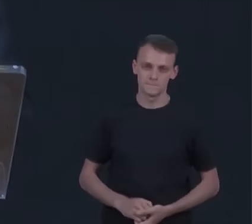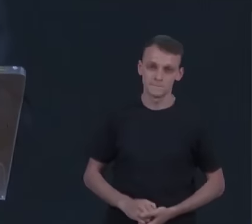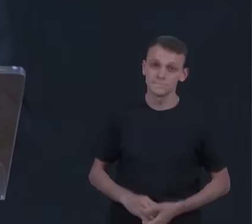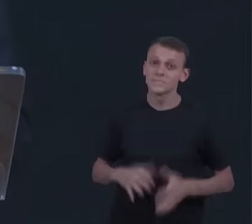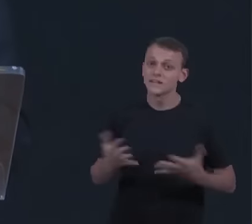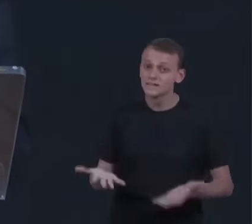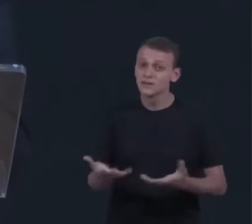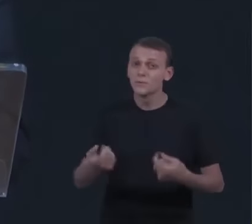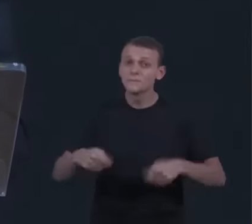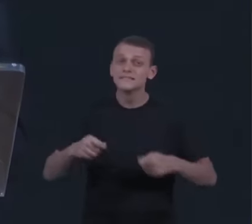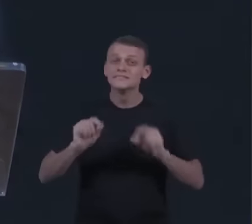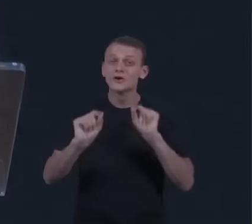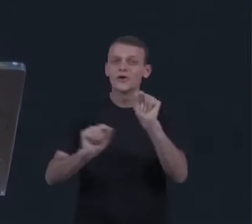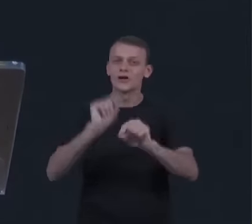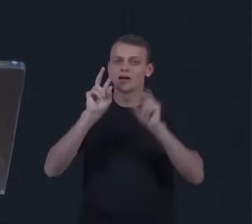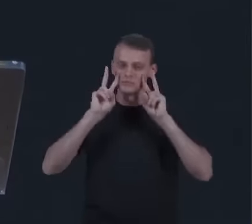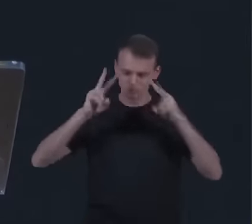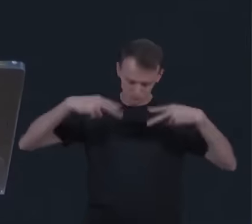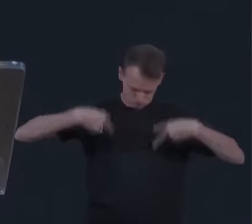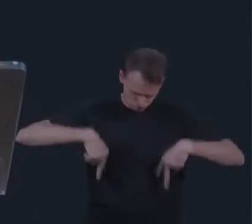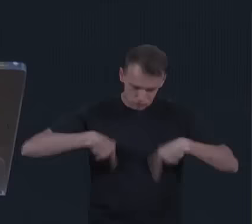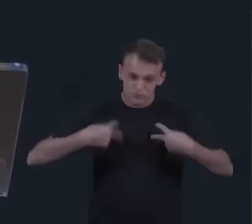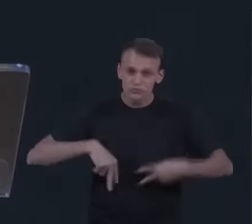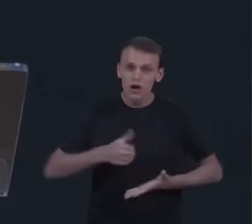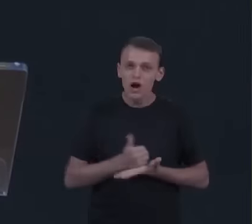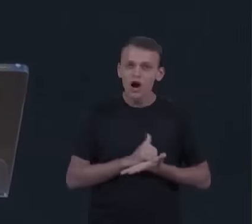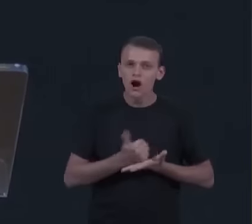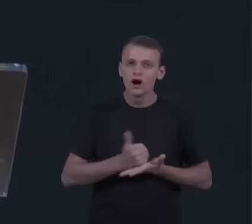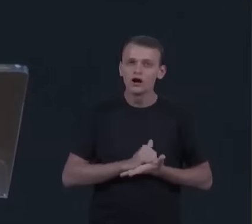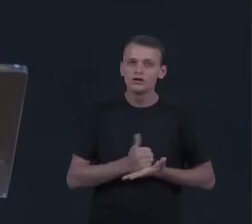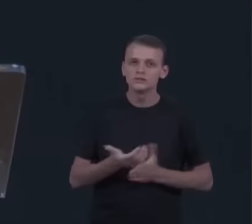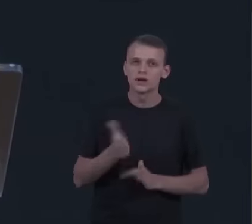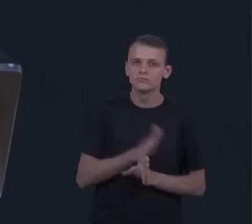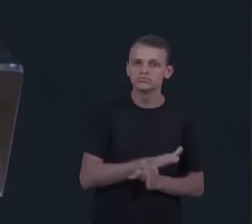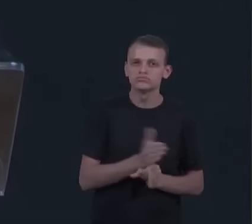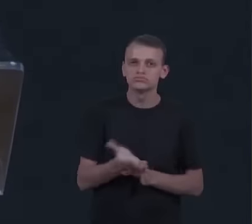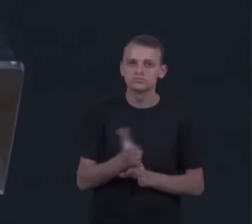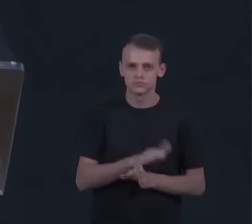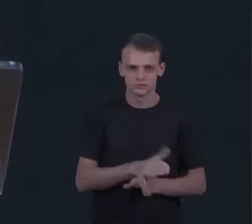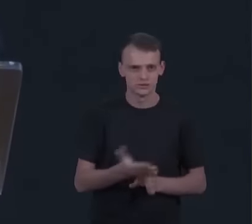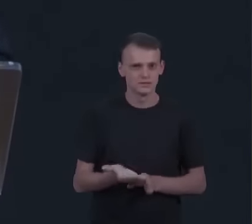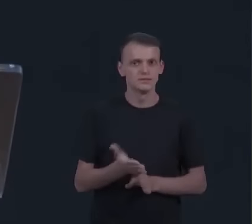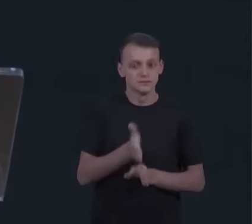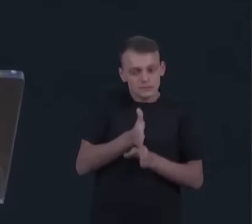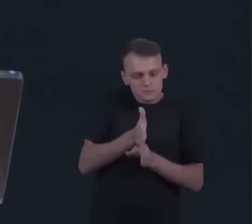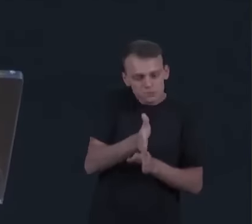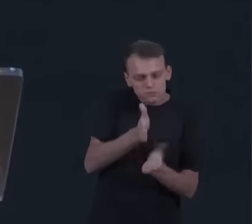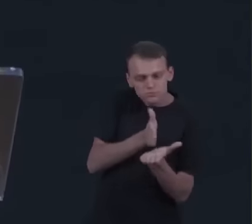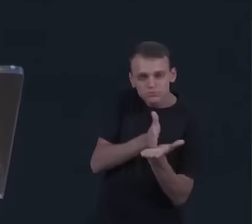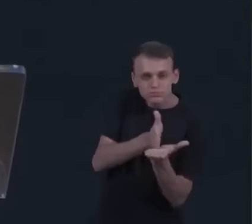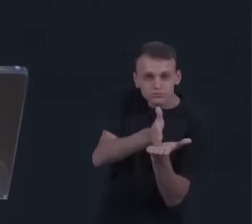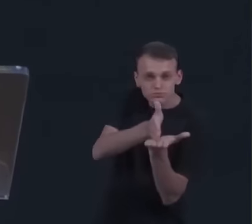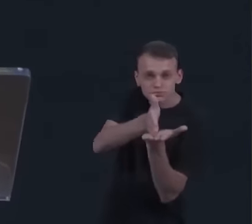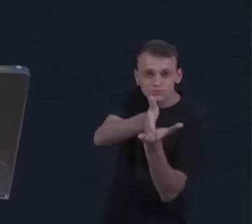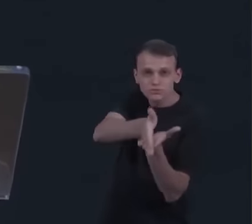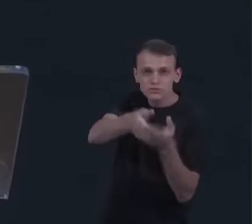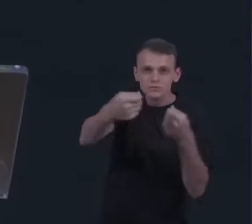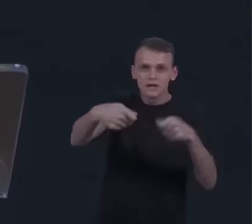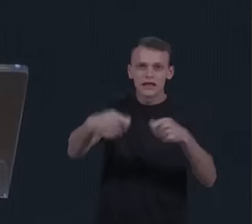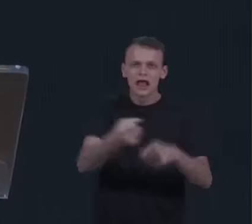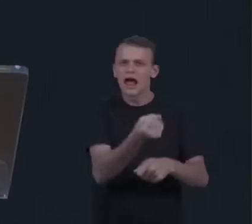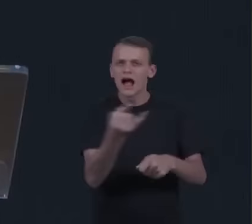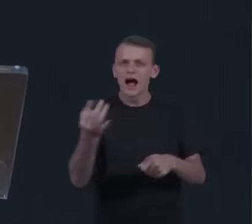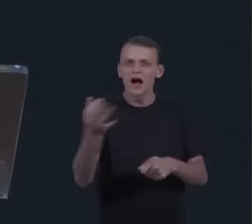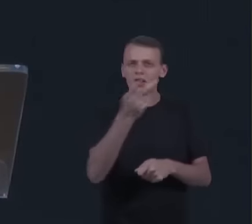Controle a sua atmosfera. Jesus controlou a atmosfera pessimista que existia. Algumas pessoas que